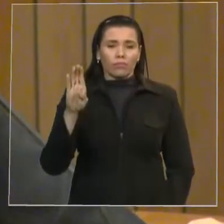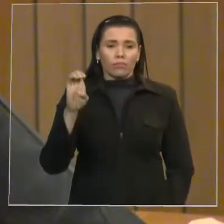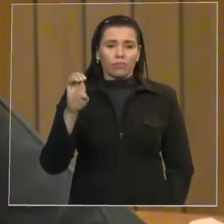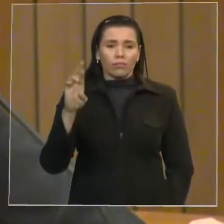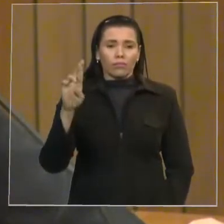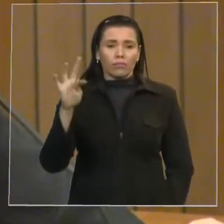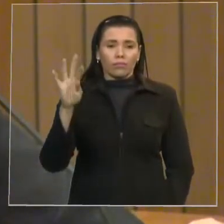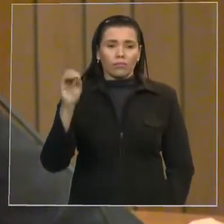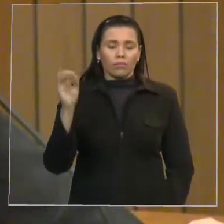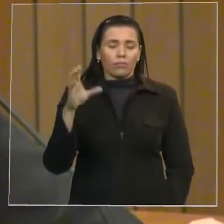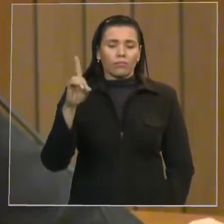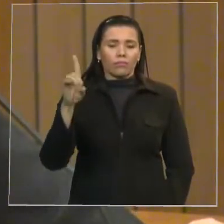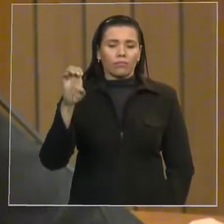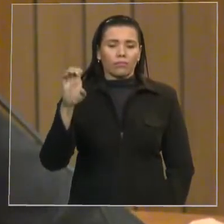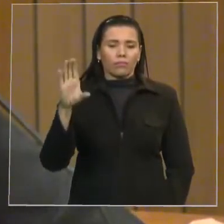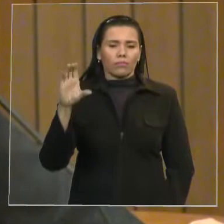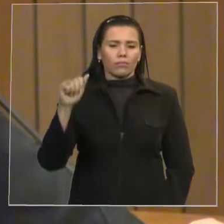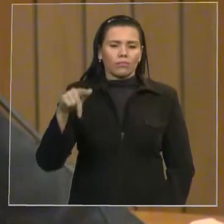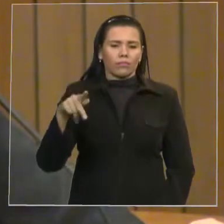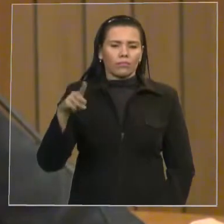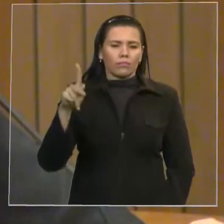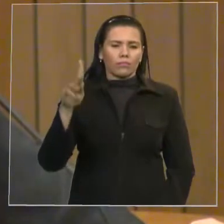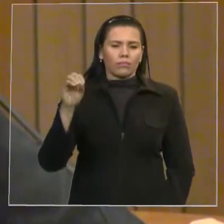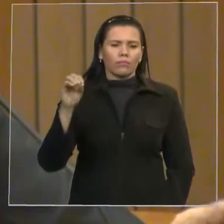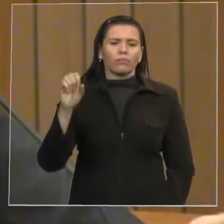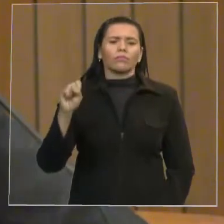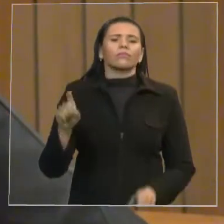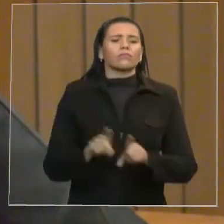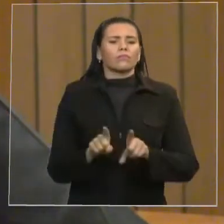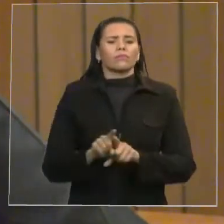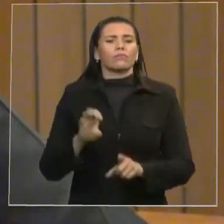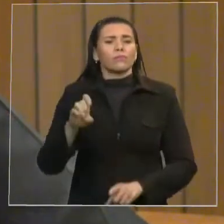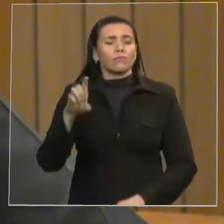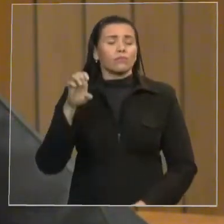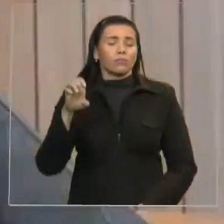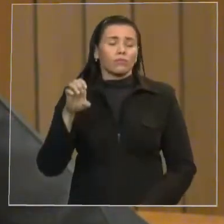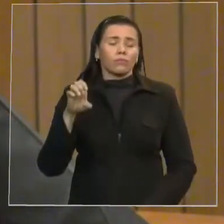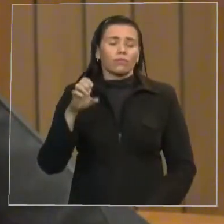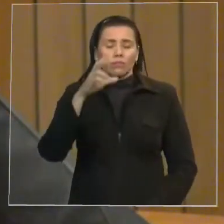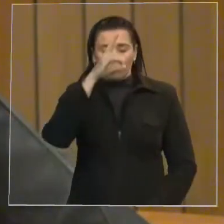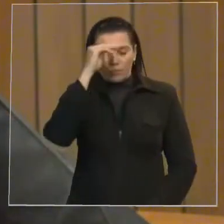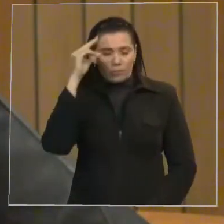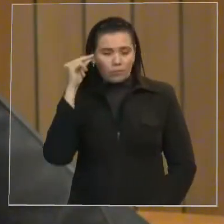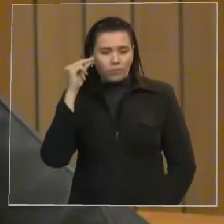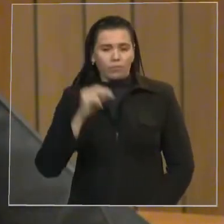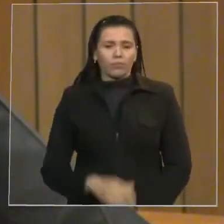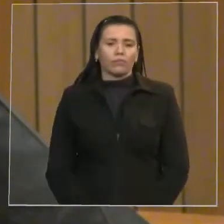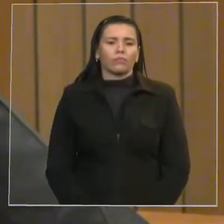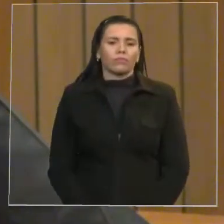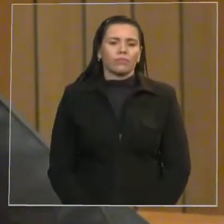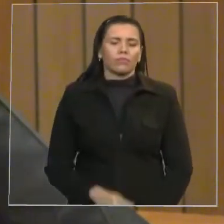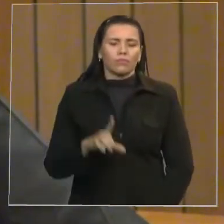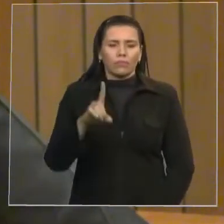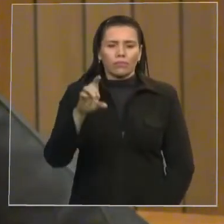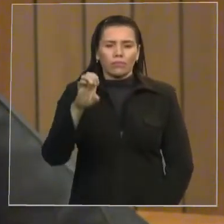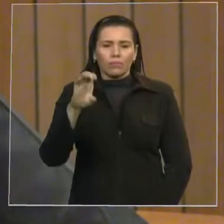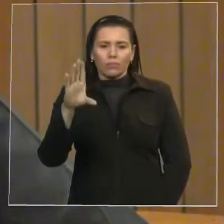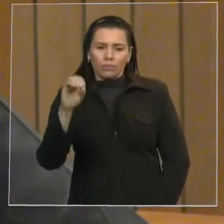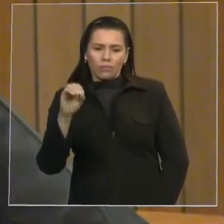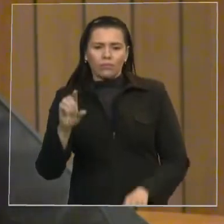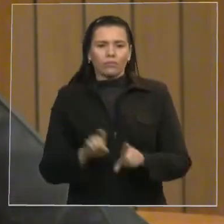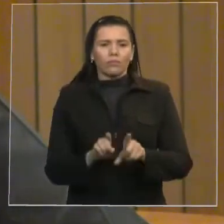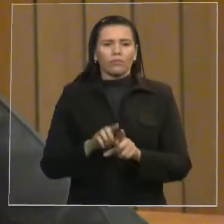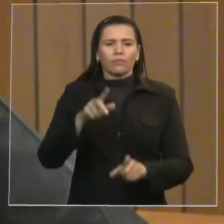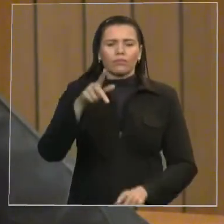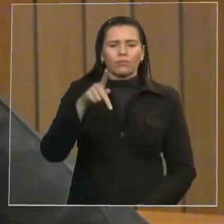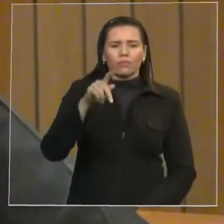ex-prefeito Luiz Augusto Espíndola, o ex-prefeito Deco, o ex-prefeito de Santa Quitéria, que me acompanhava, Maninho, da região do